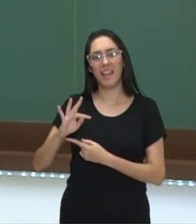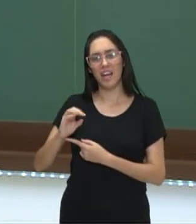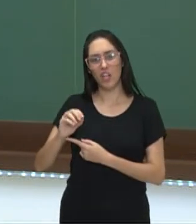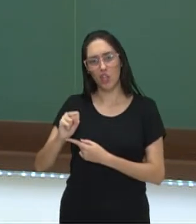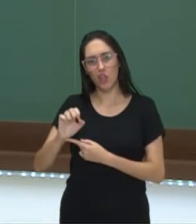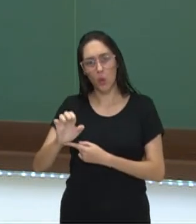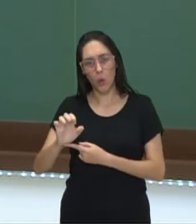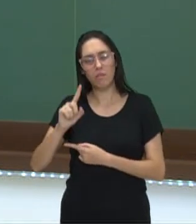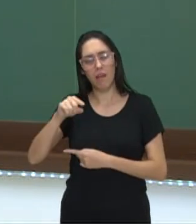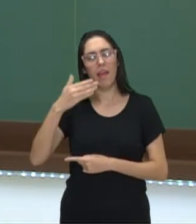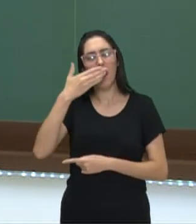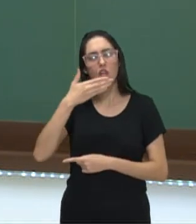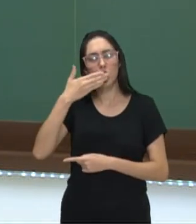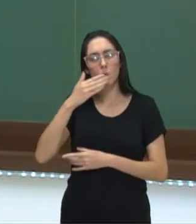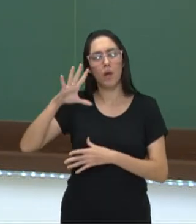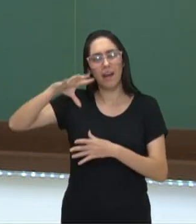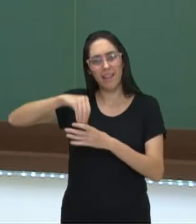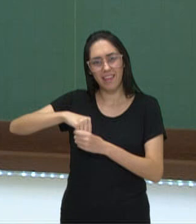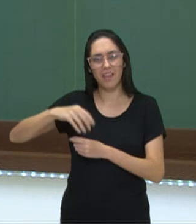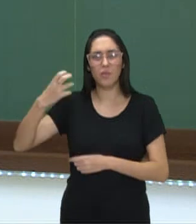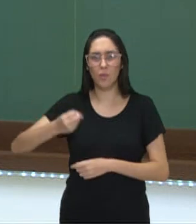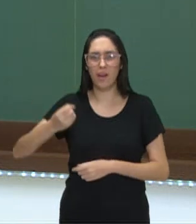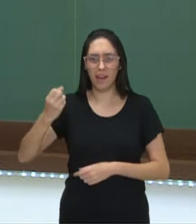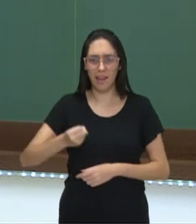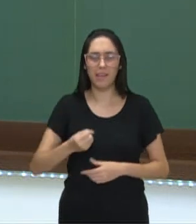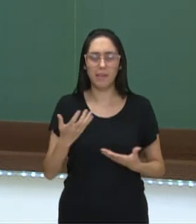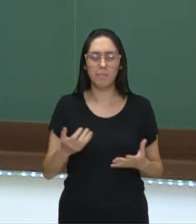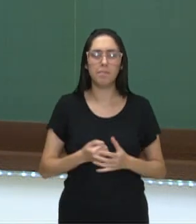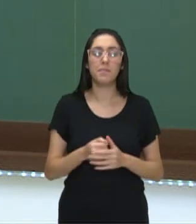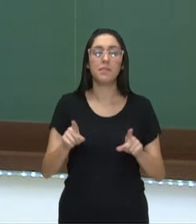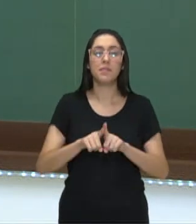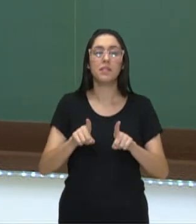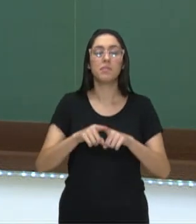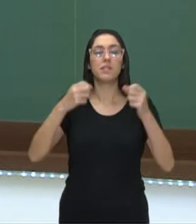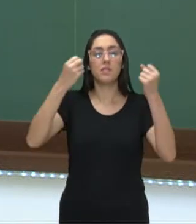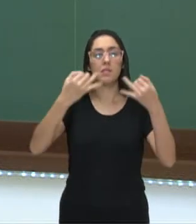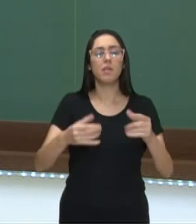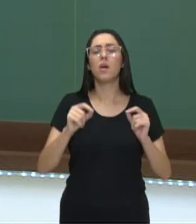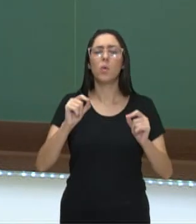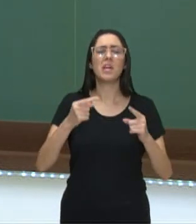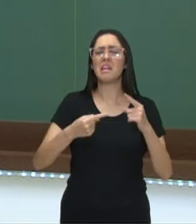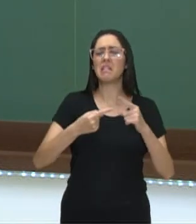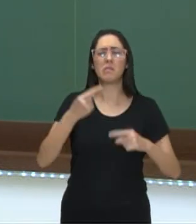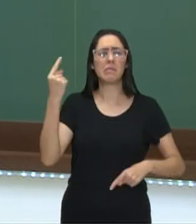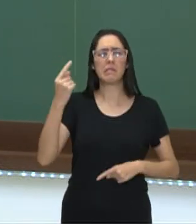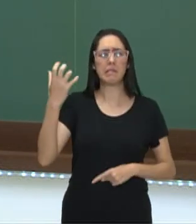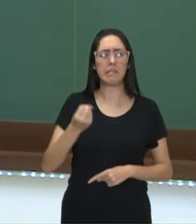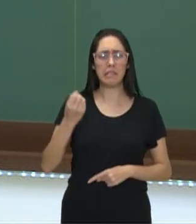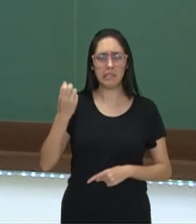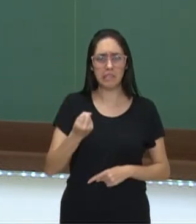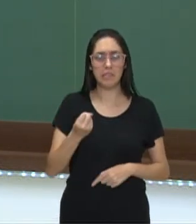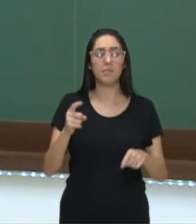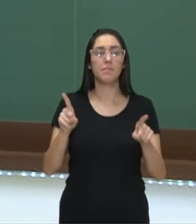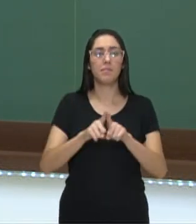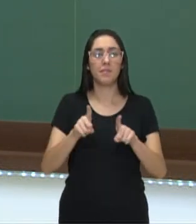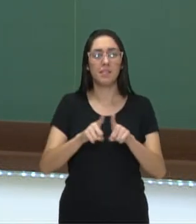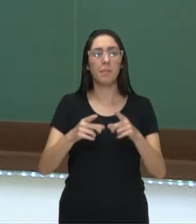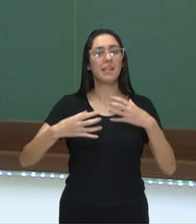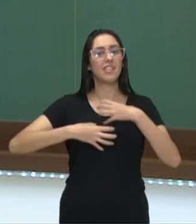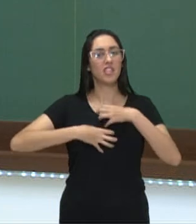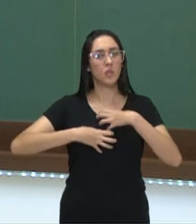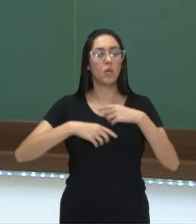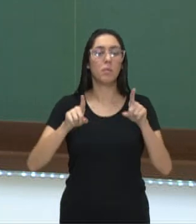né? Que é o açúcar predominante do leite. Vimos o que é a intolerância à lactose, sintomas